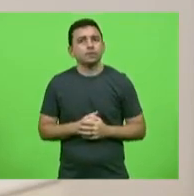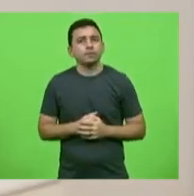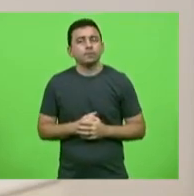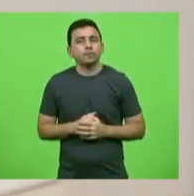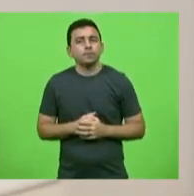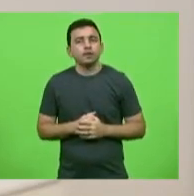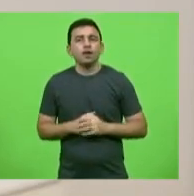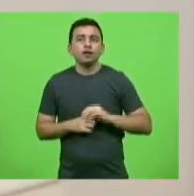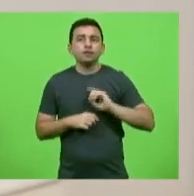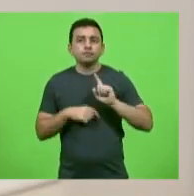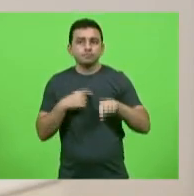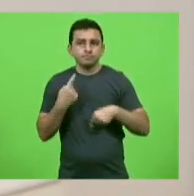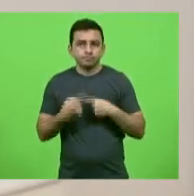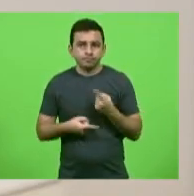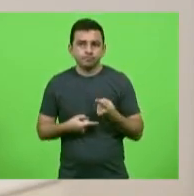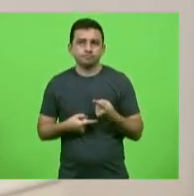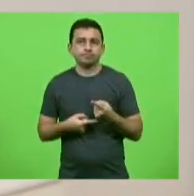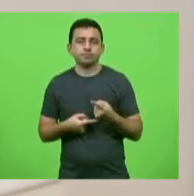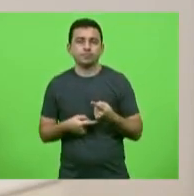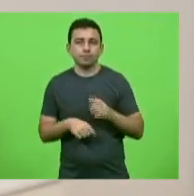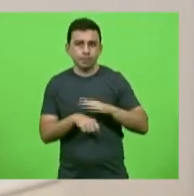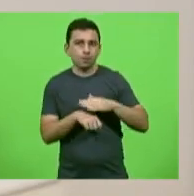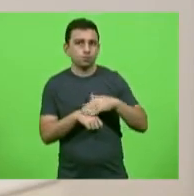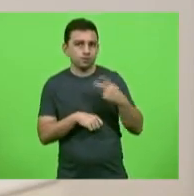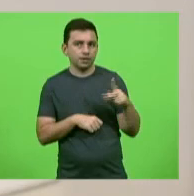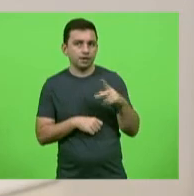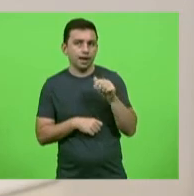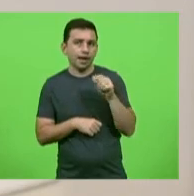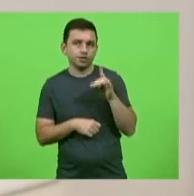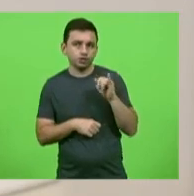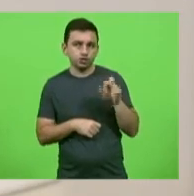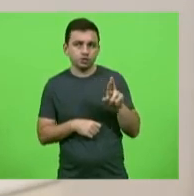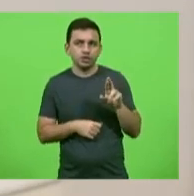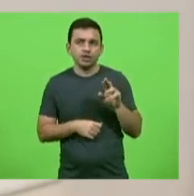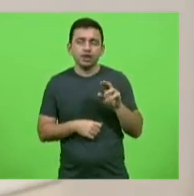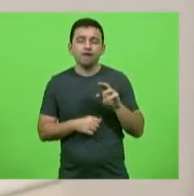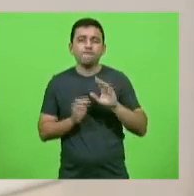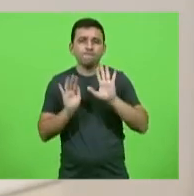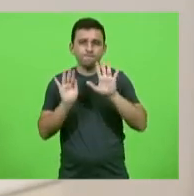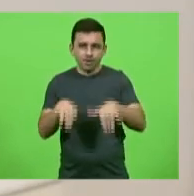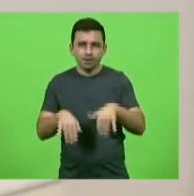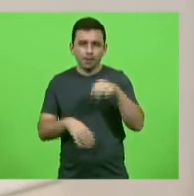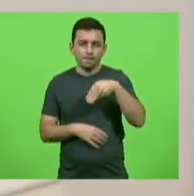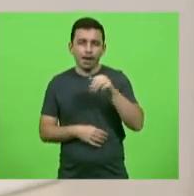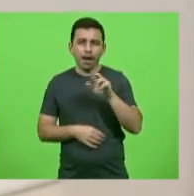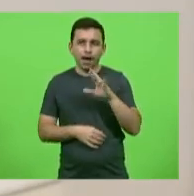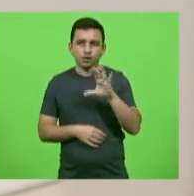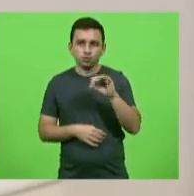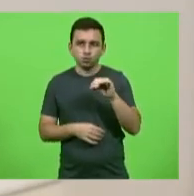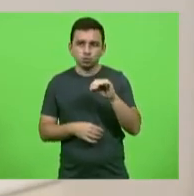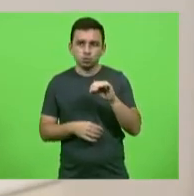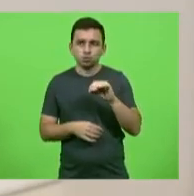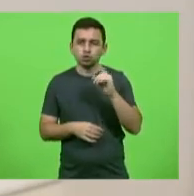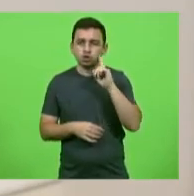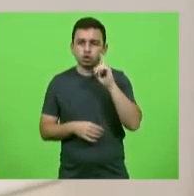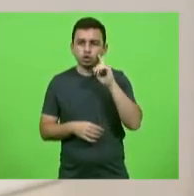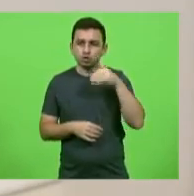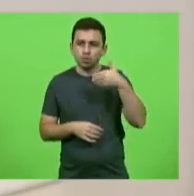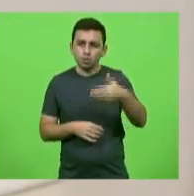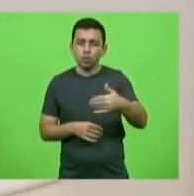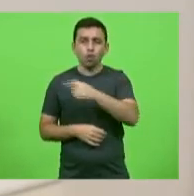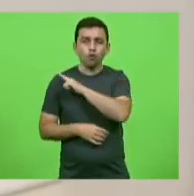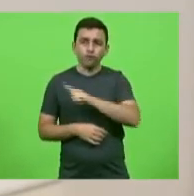Seguindo na manifestação do doutor Adir Célio, no final de março, dias depois, o governador também me ligou com